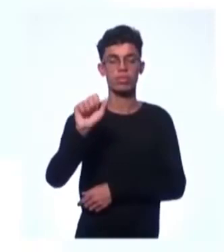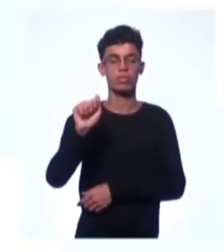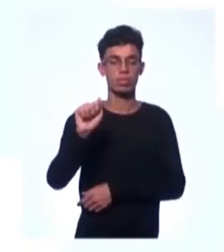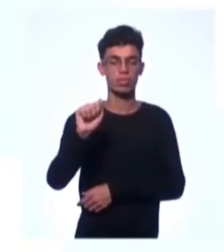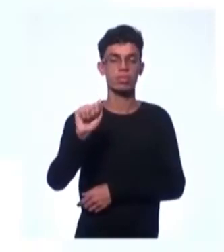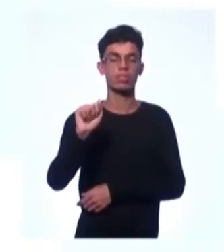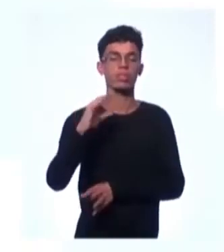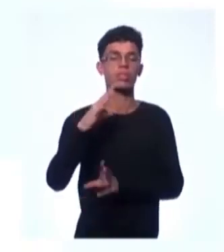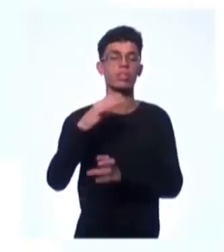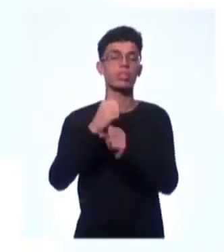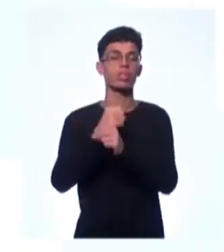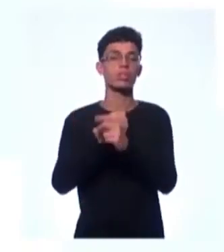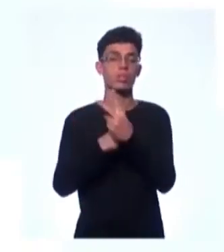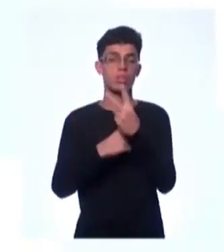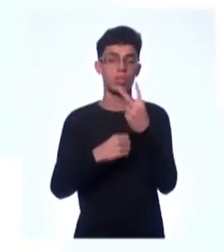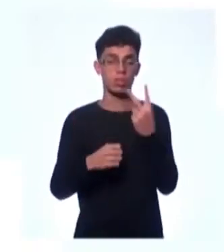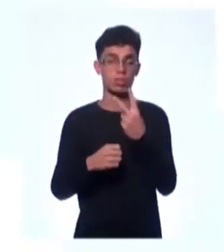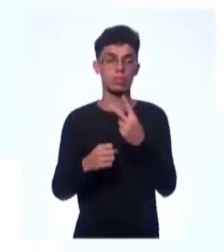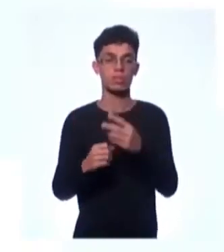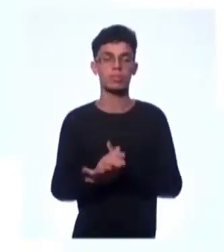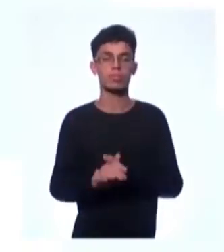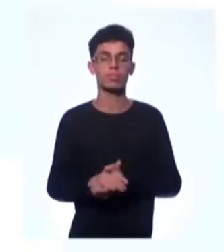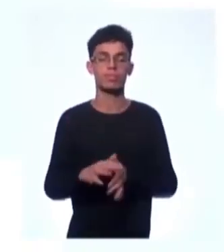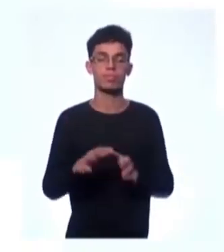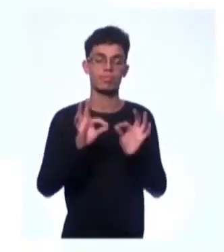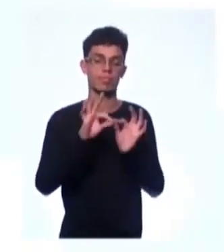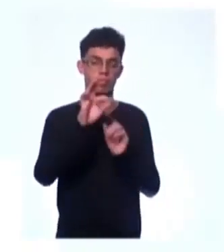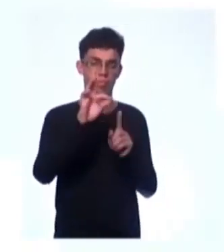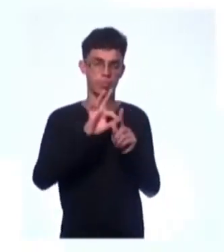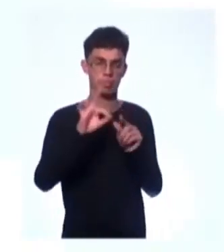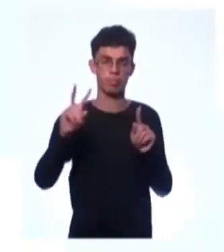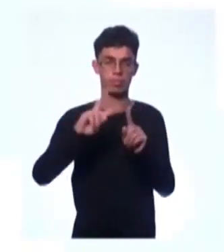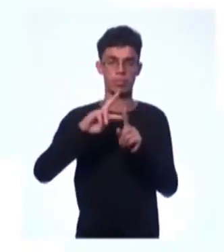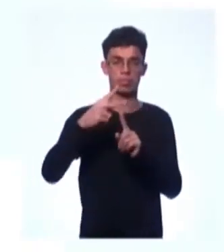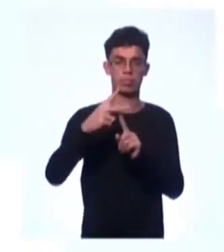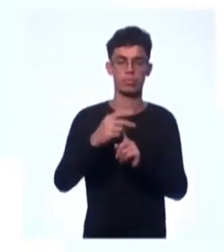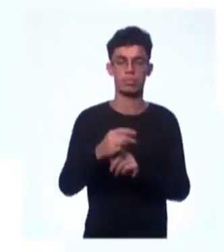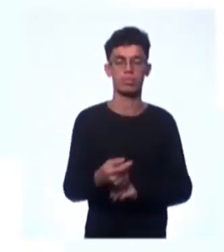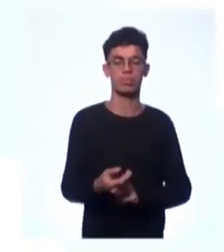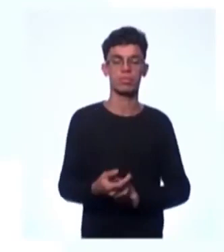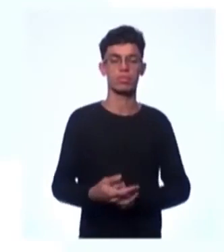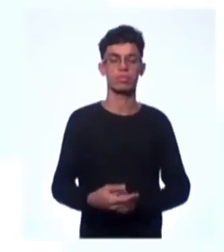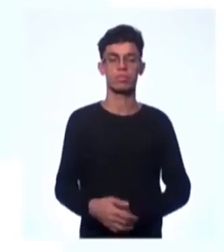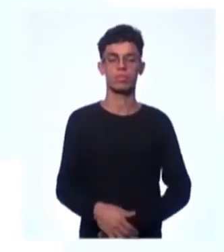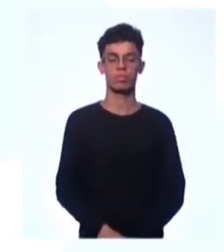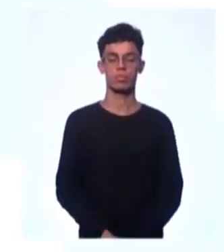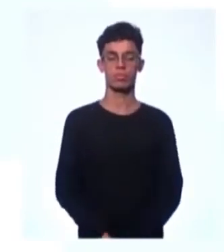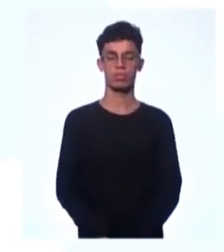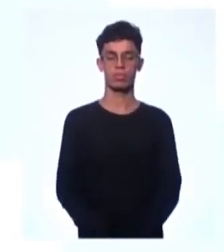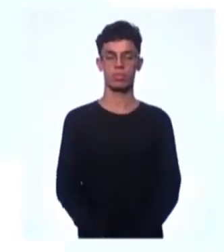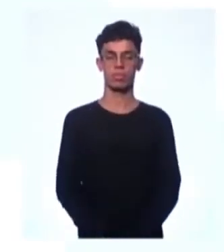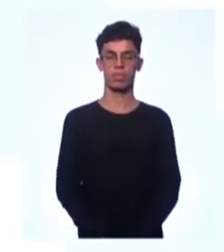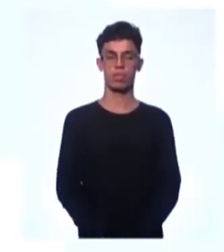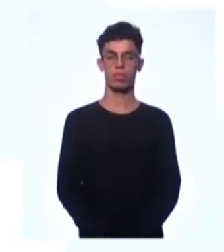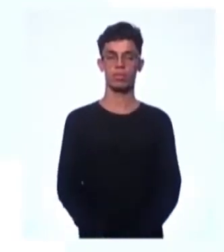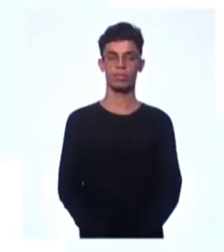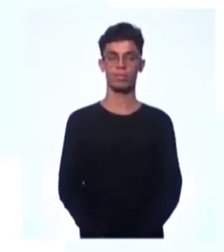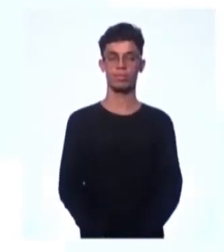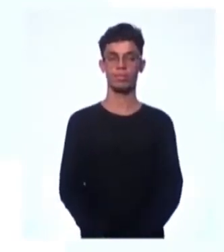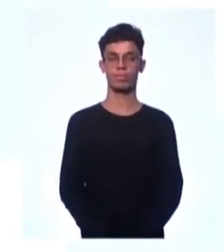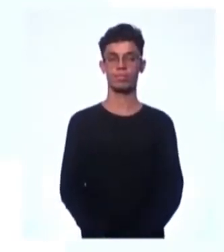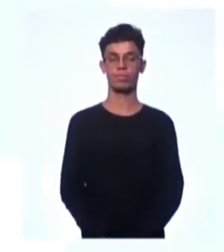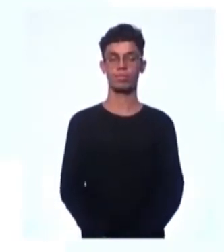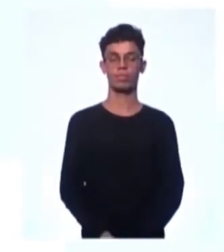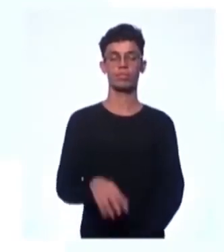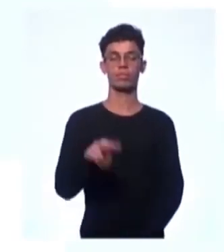dos dois. isso. Os O quadrado dos catetos aí. Isso. Vou colocar aqui, mais o vetor aqui, que é